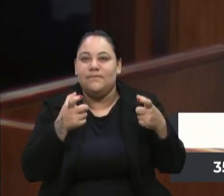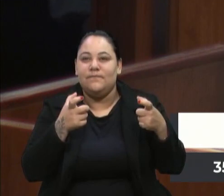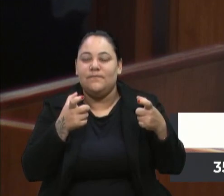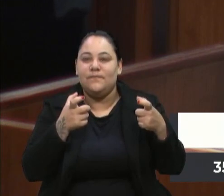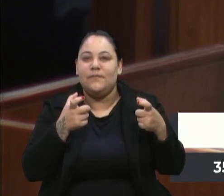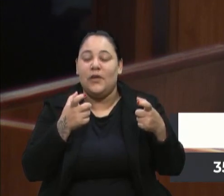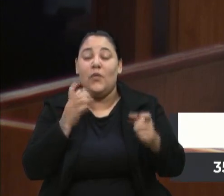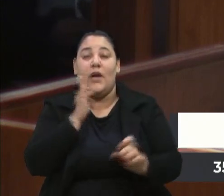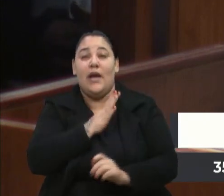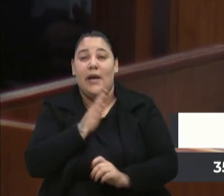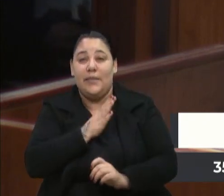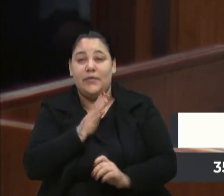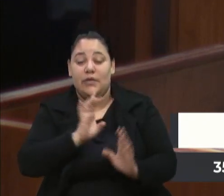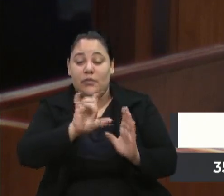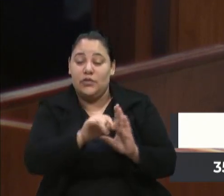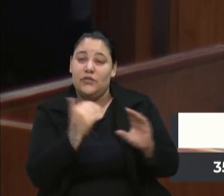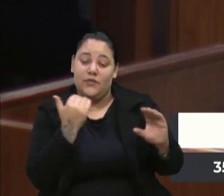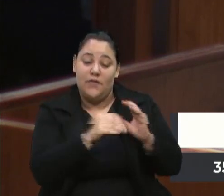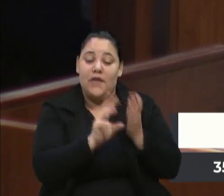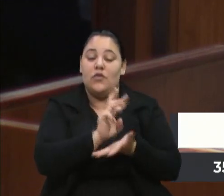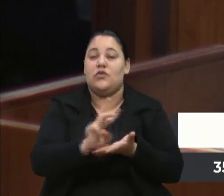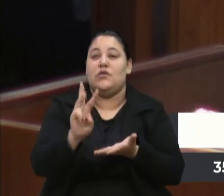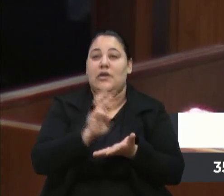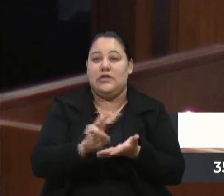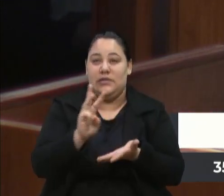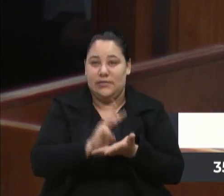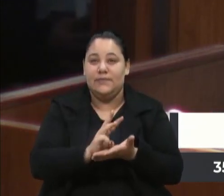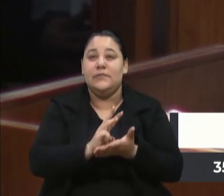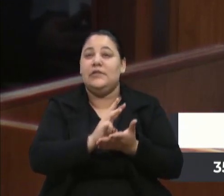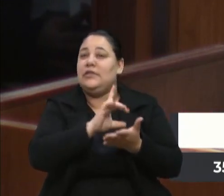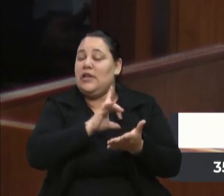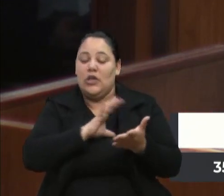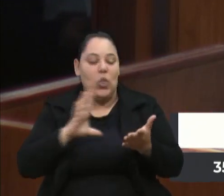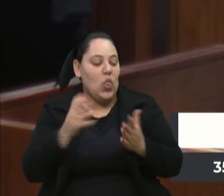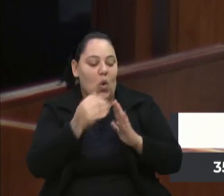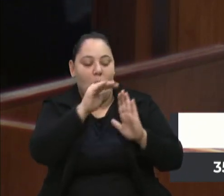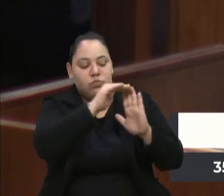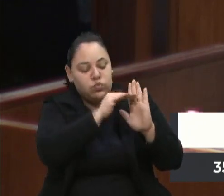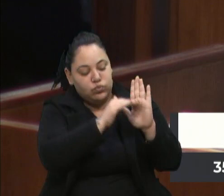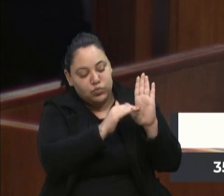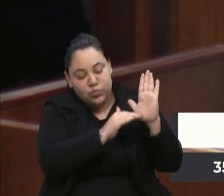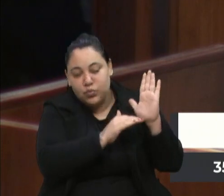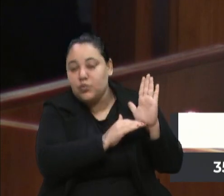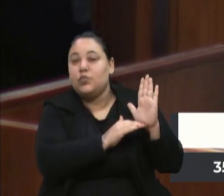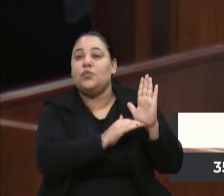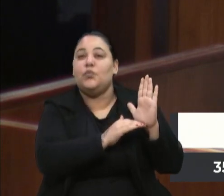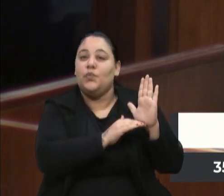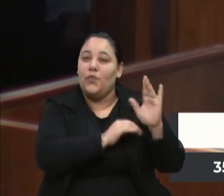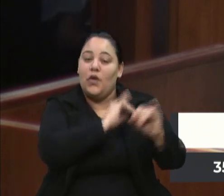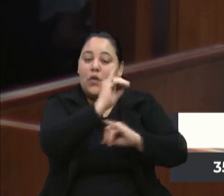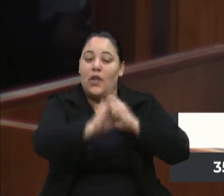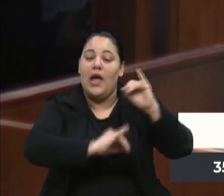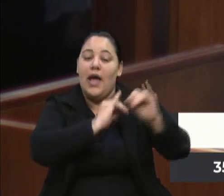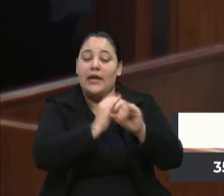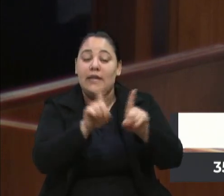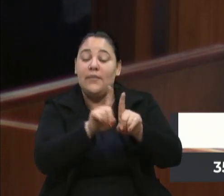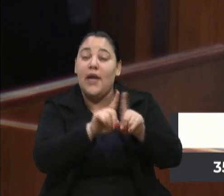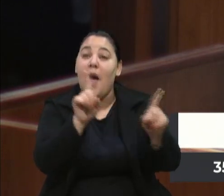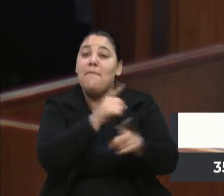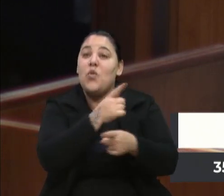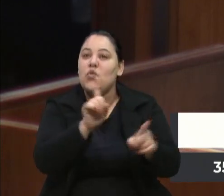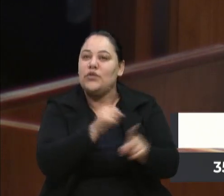Imediatamente estará nos seus Whats, a programação completa online e também o jingle da Feira do Livro para